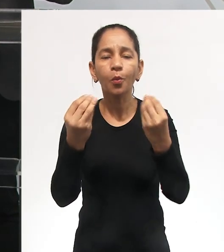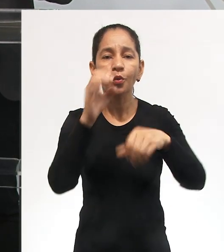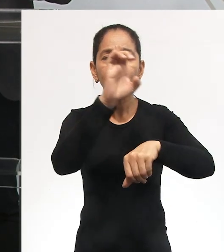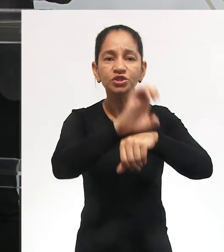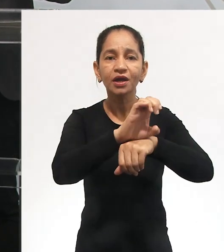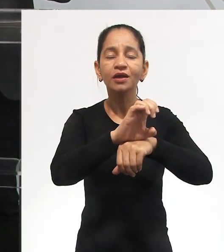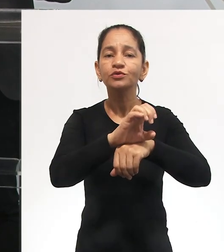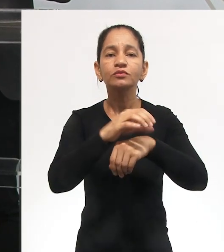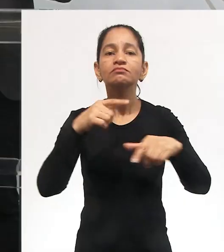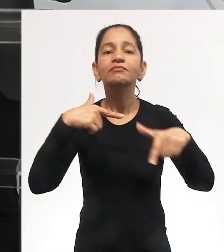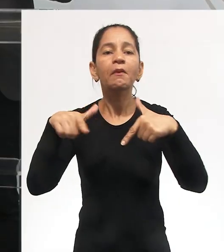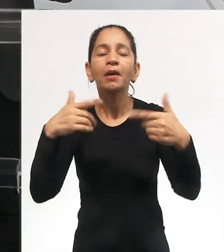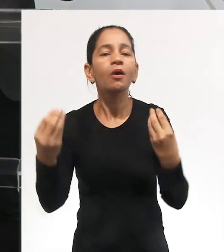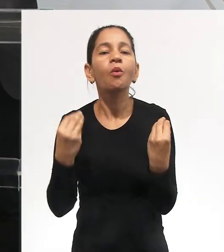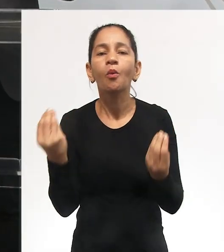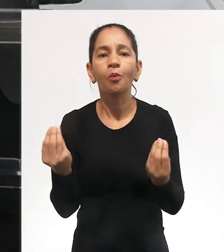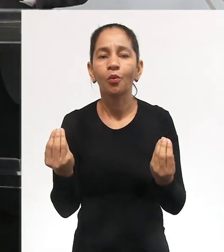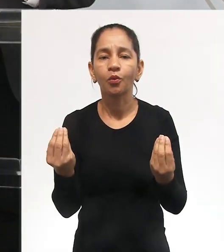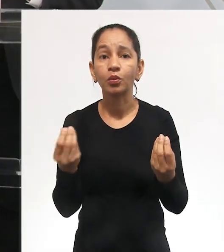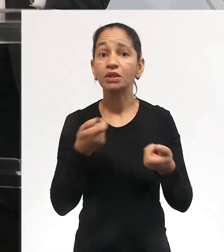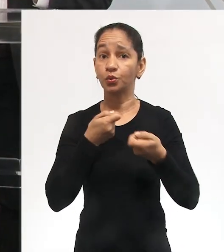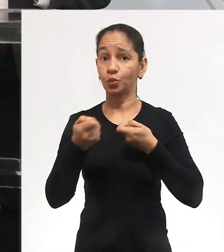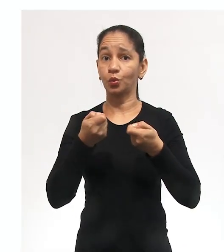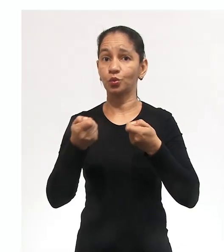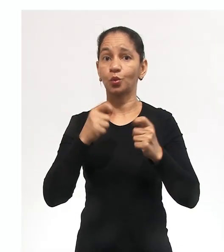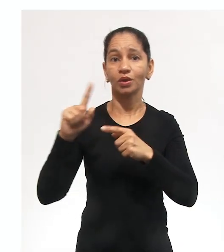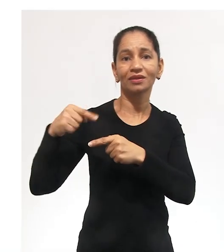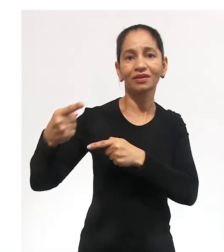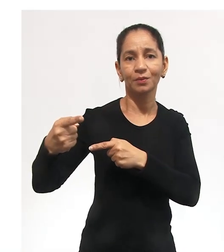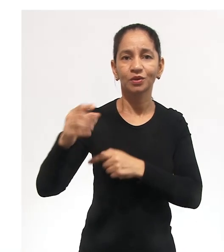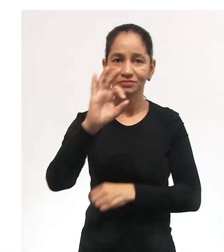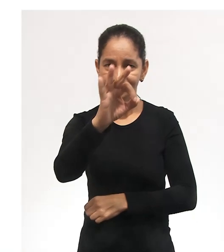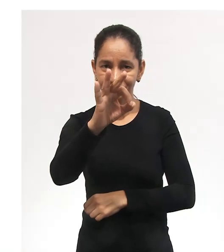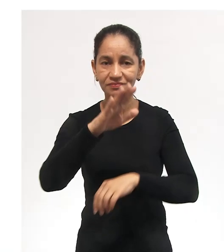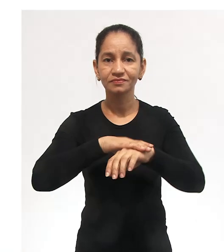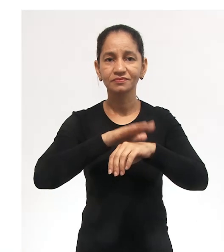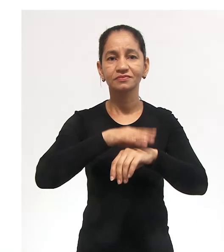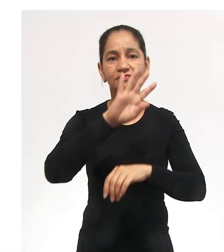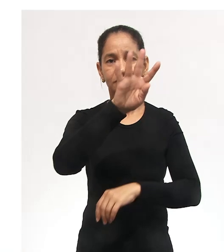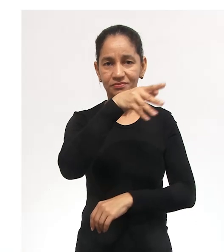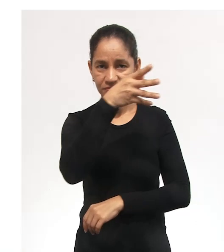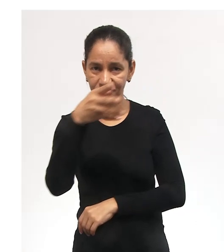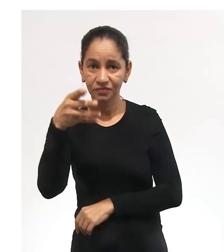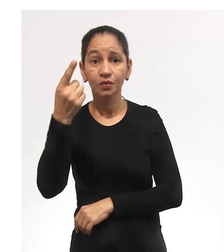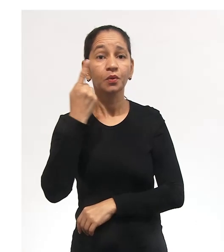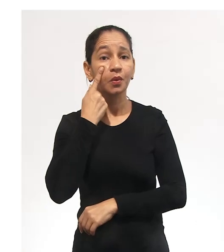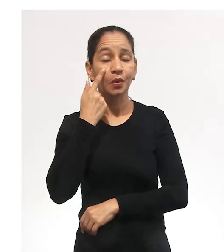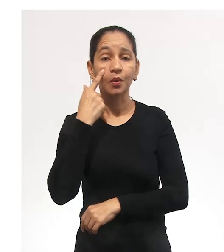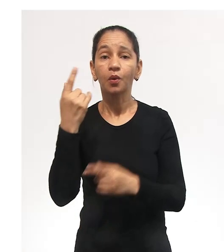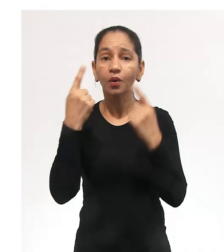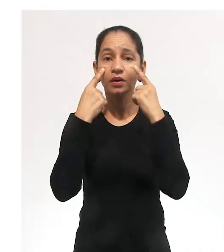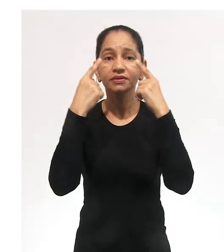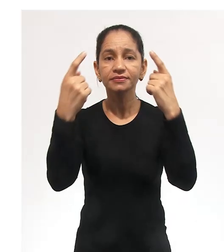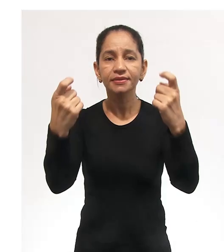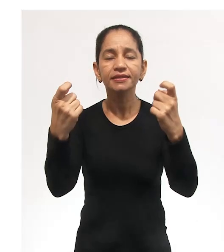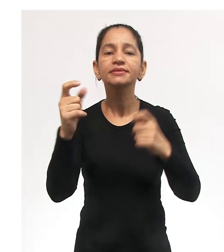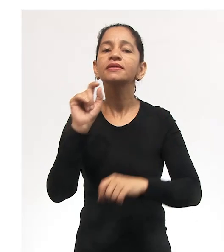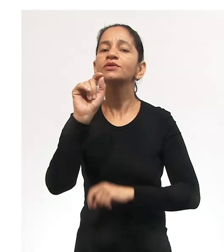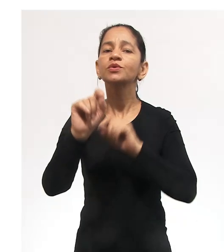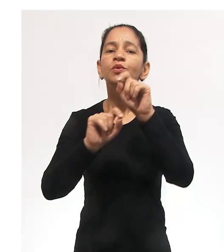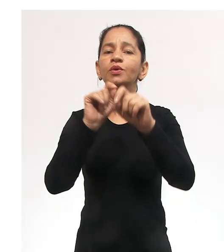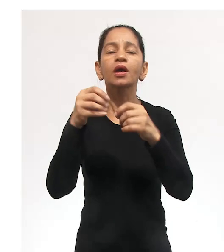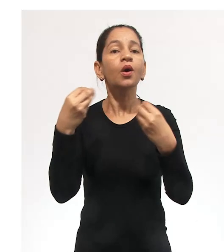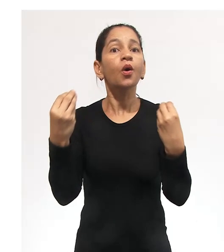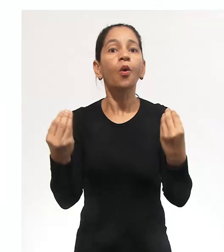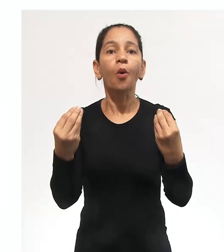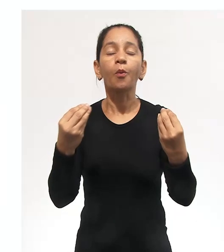o controle administrativo. Tá? Me acompanha aqui, a gente vai avançar no próximo slide. Agora, o que é importante nós observarmos? Né? A